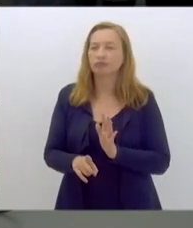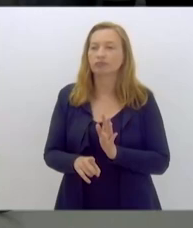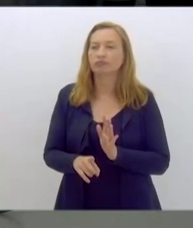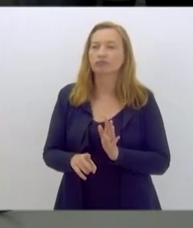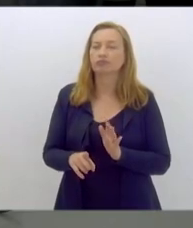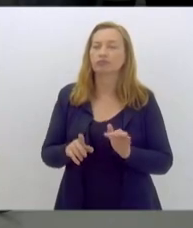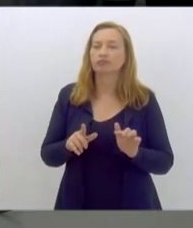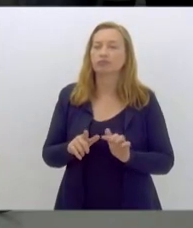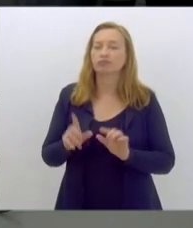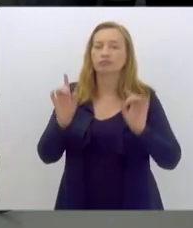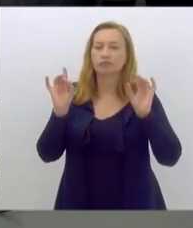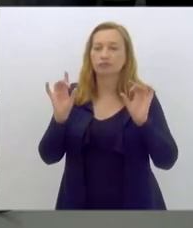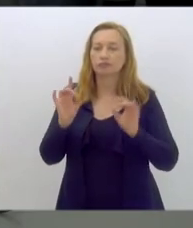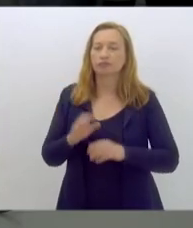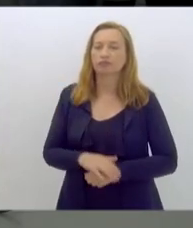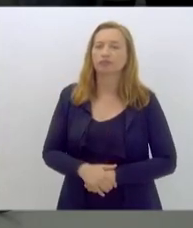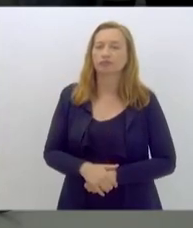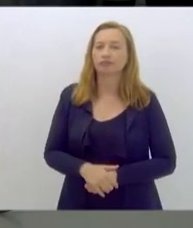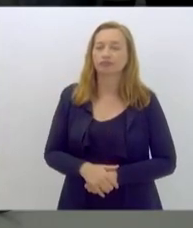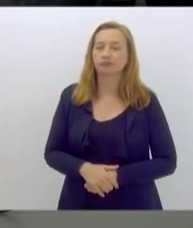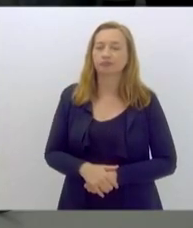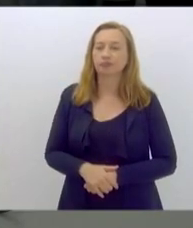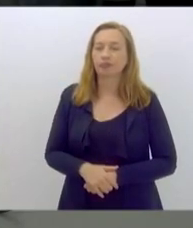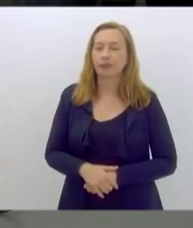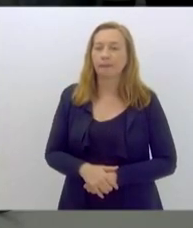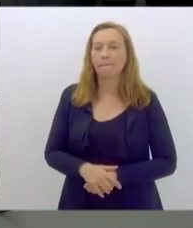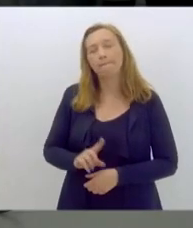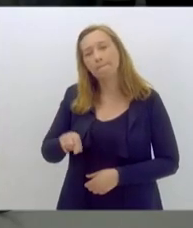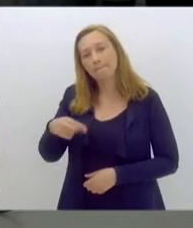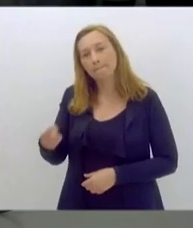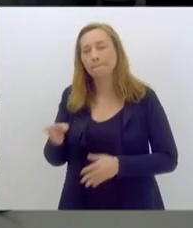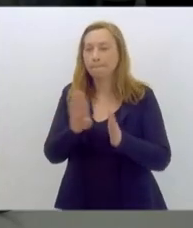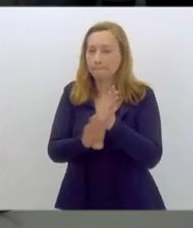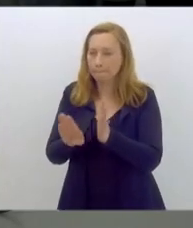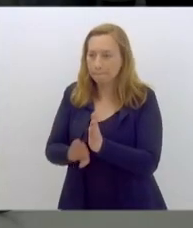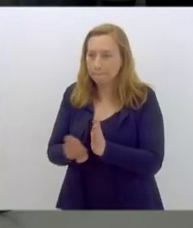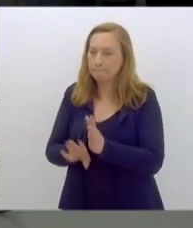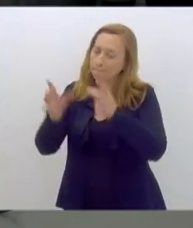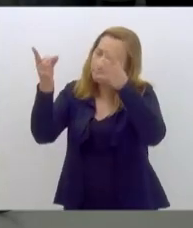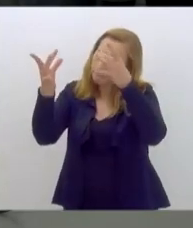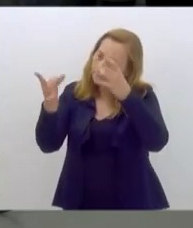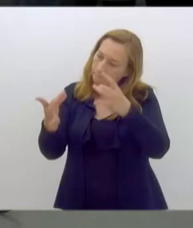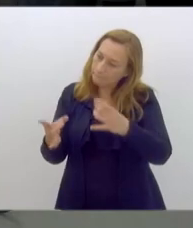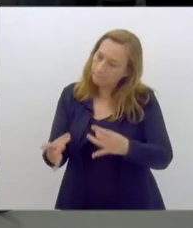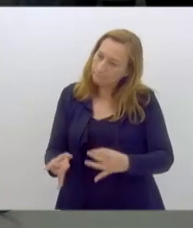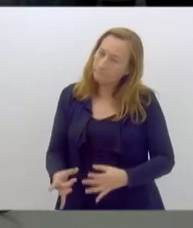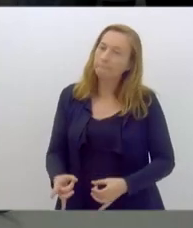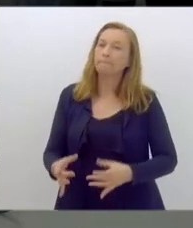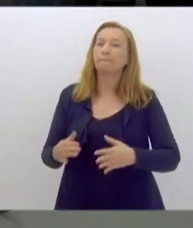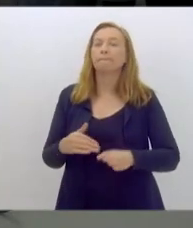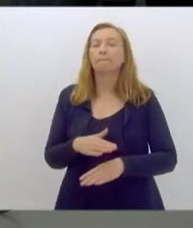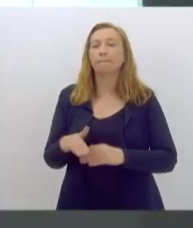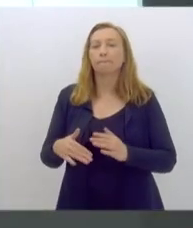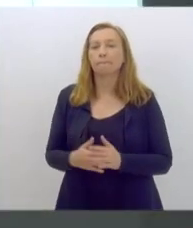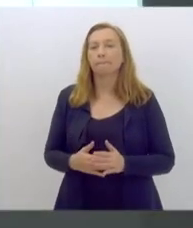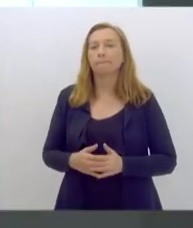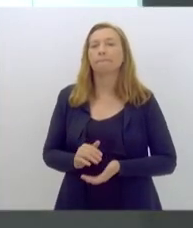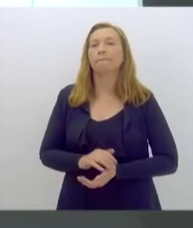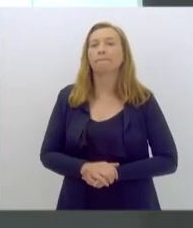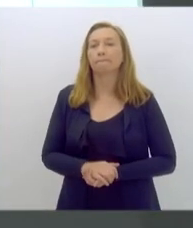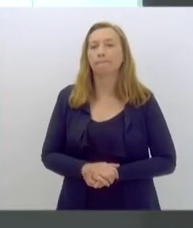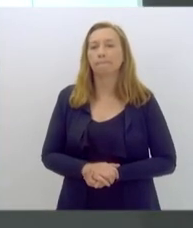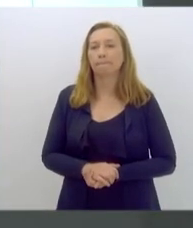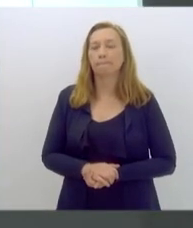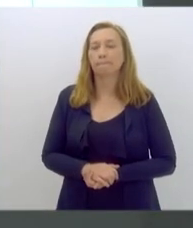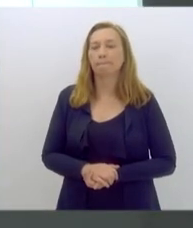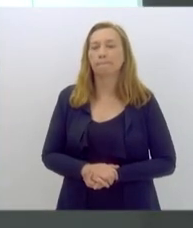especiais e aí outras despesas né essencial à justiça Legislativa em todos os casos a